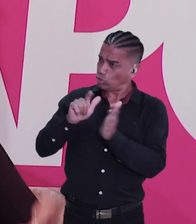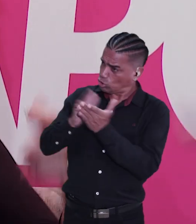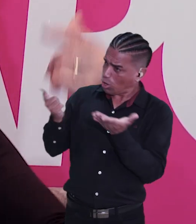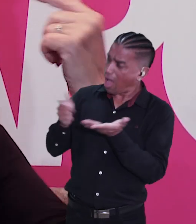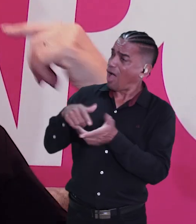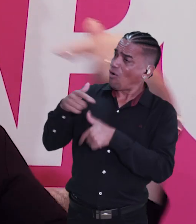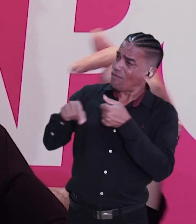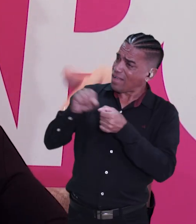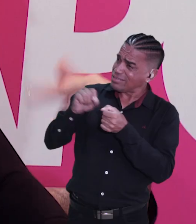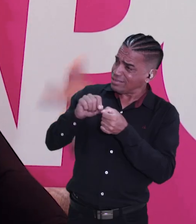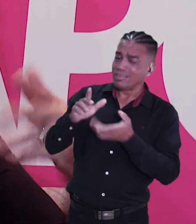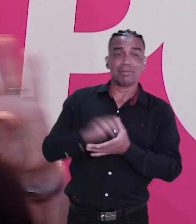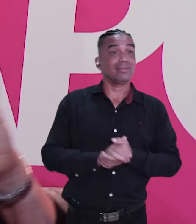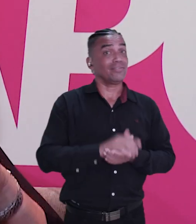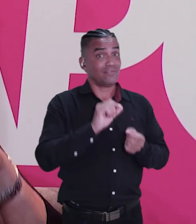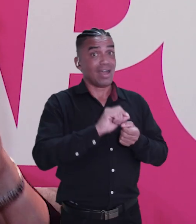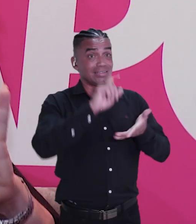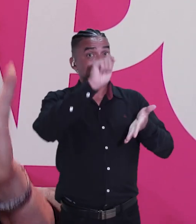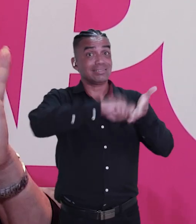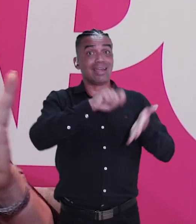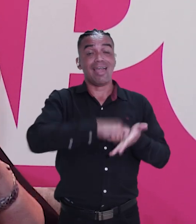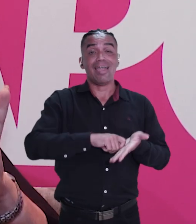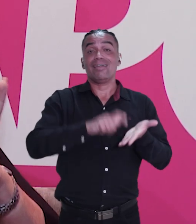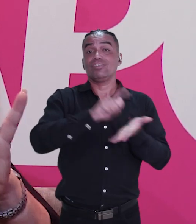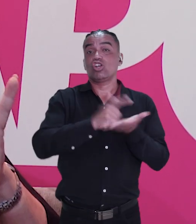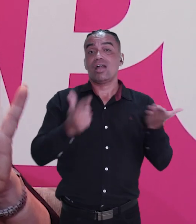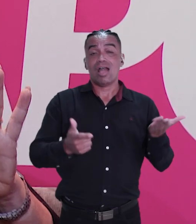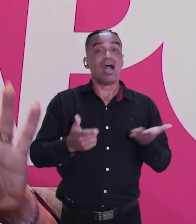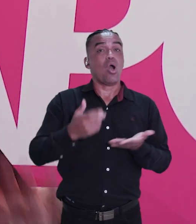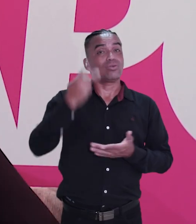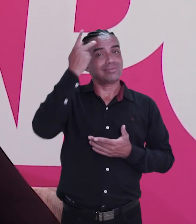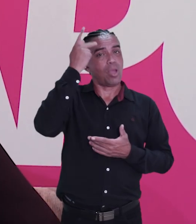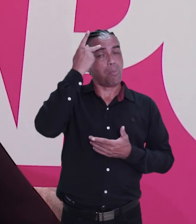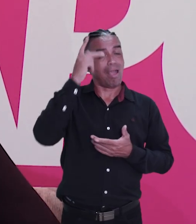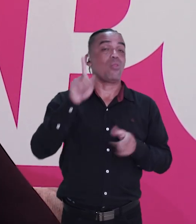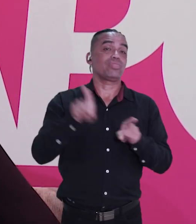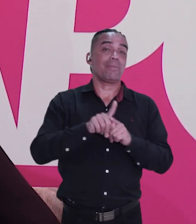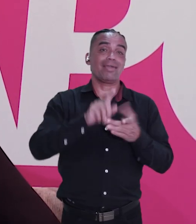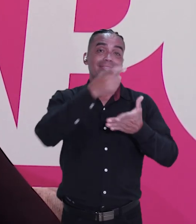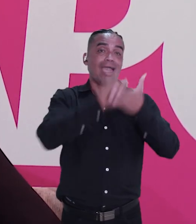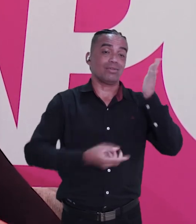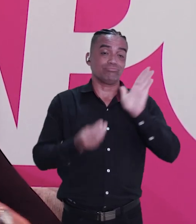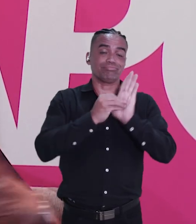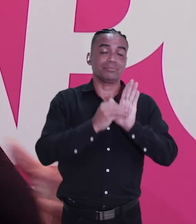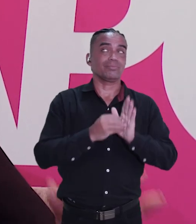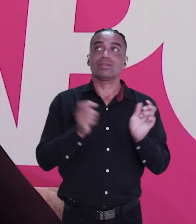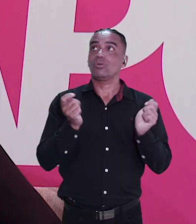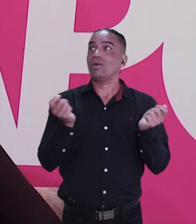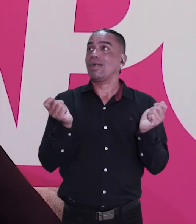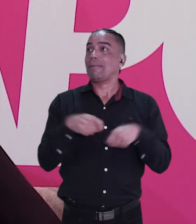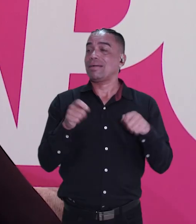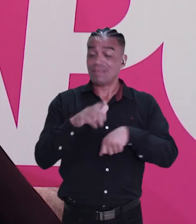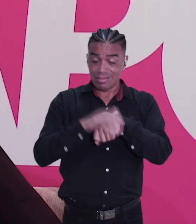tudo isso. Não, e ele ainda faz até hoje 4 colunas semanais na Folha de São Paulo. Então, essa é uma capacidade de